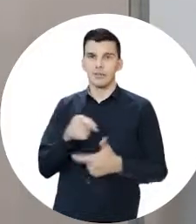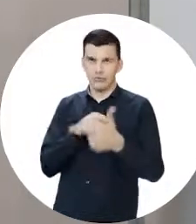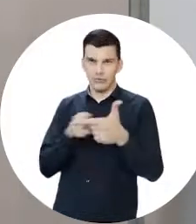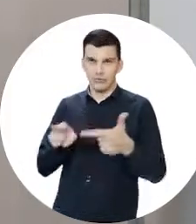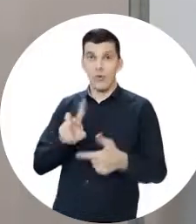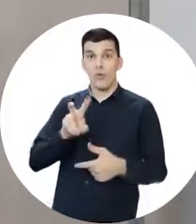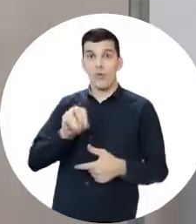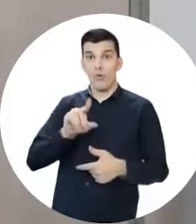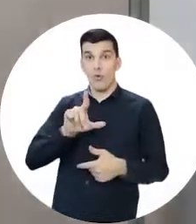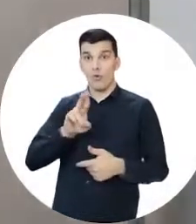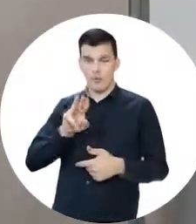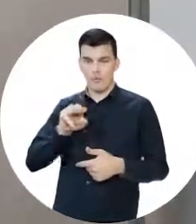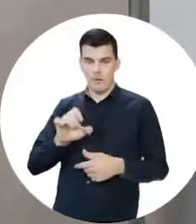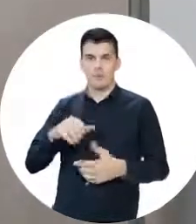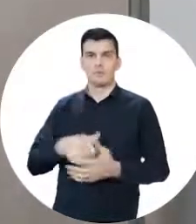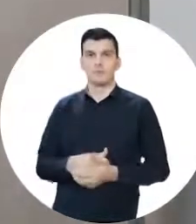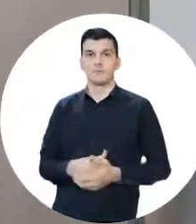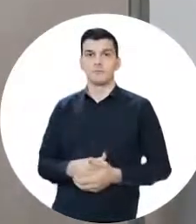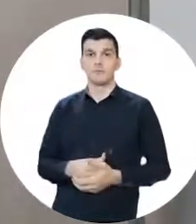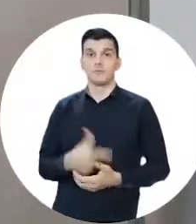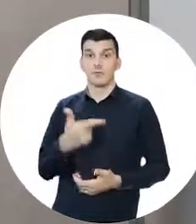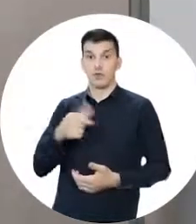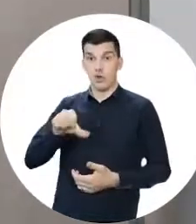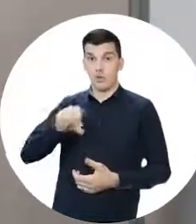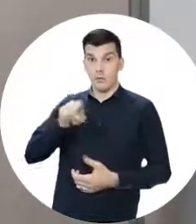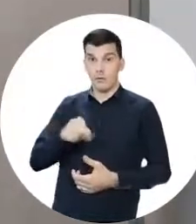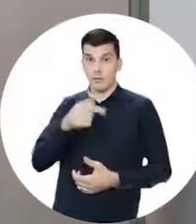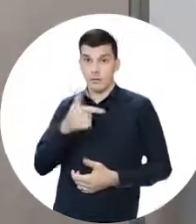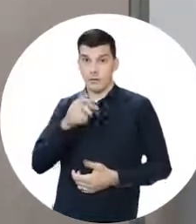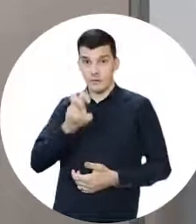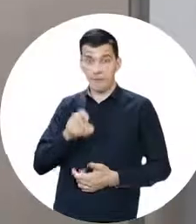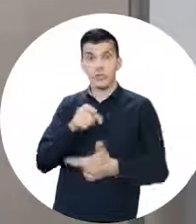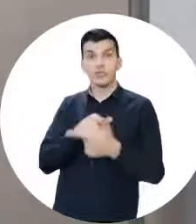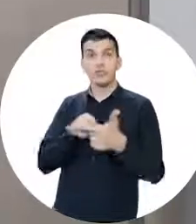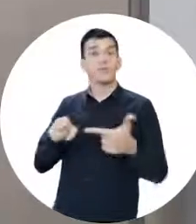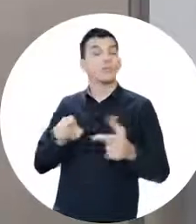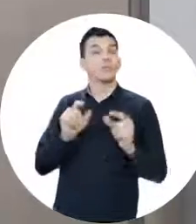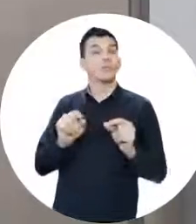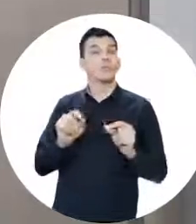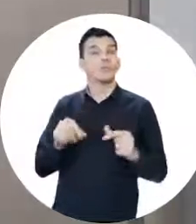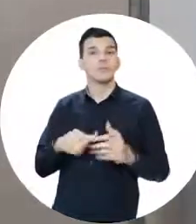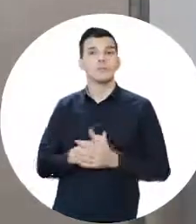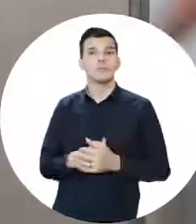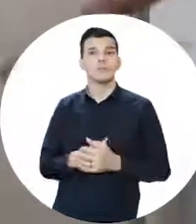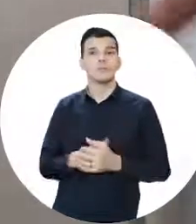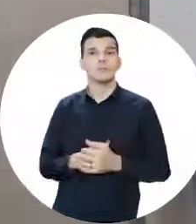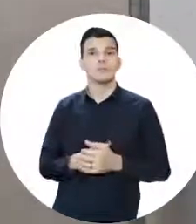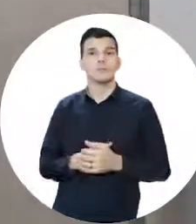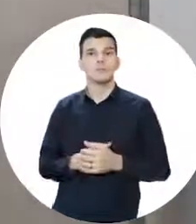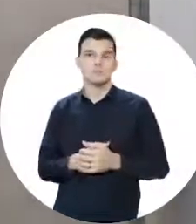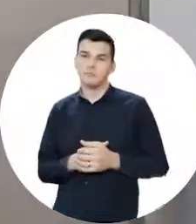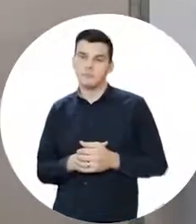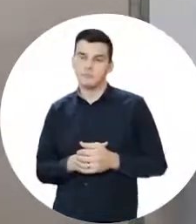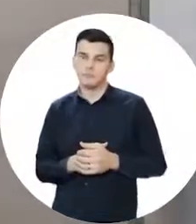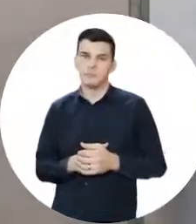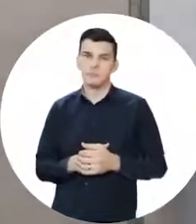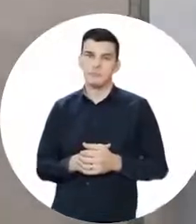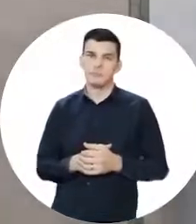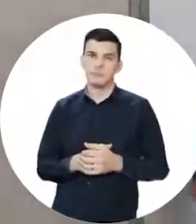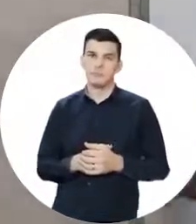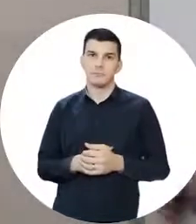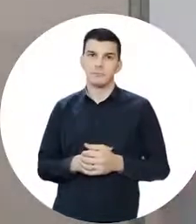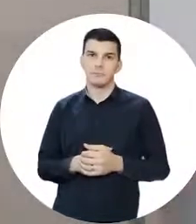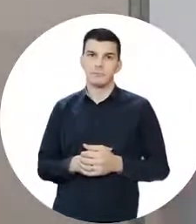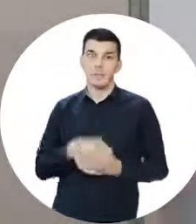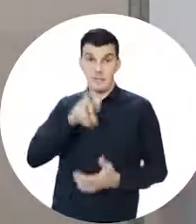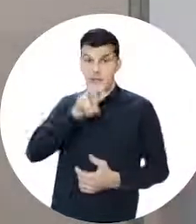dividido por volume de solução. 29,25 dividido por volume da solução, não é meio litro